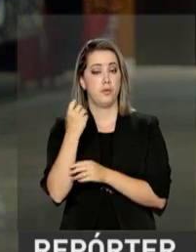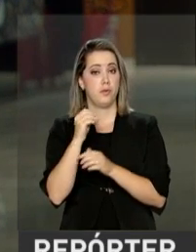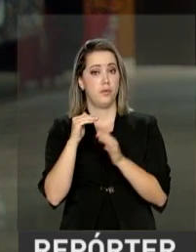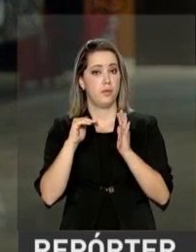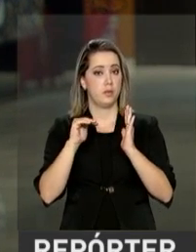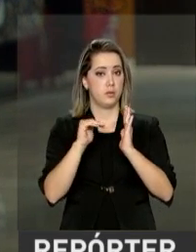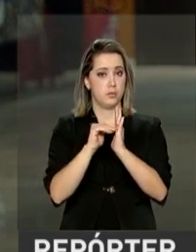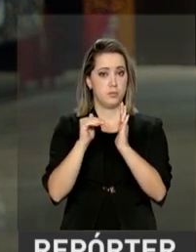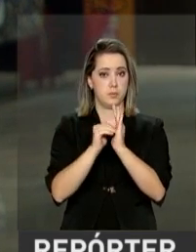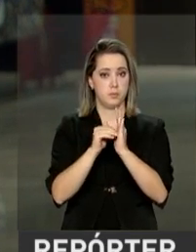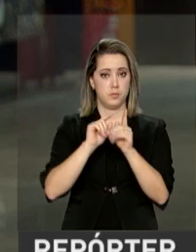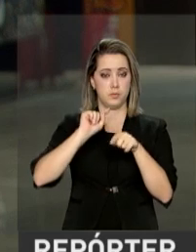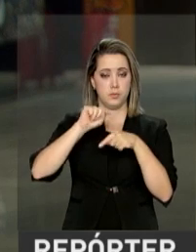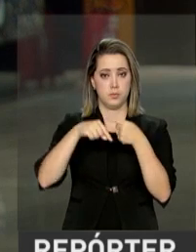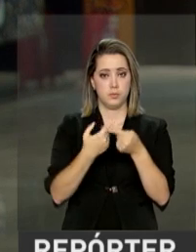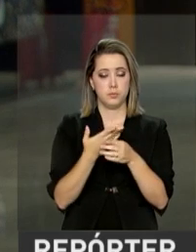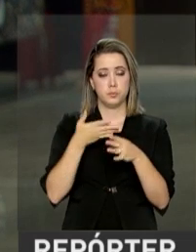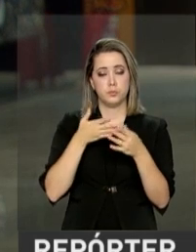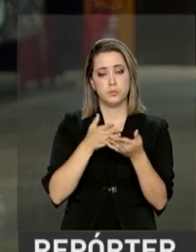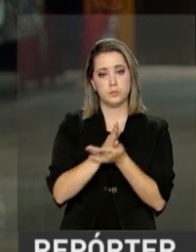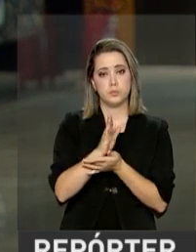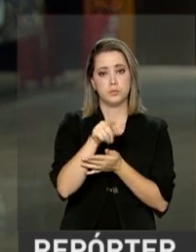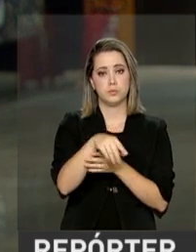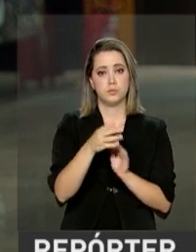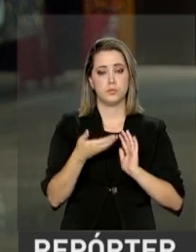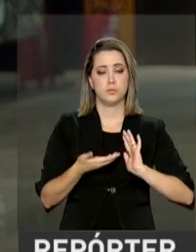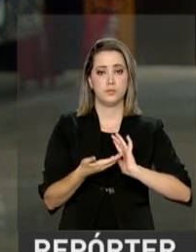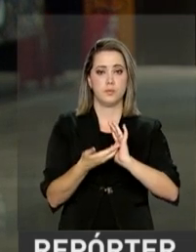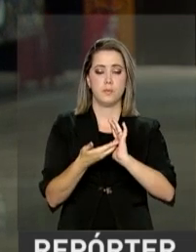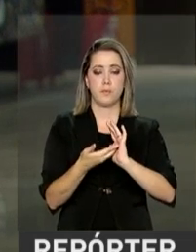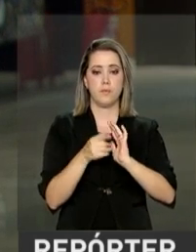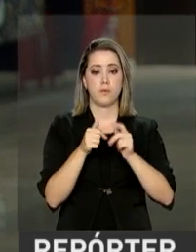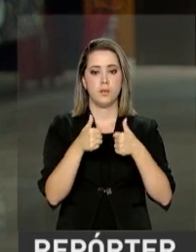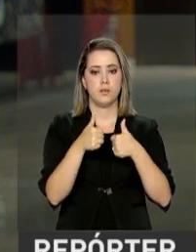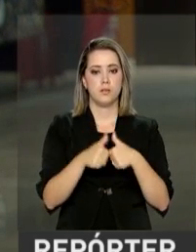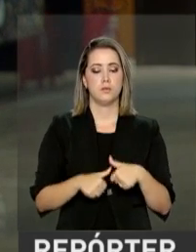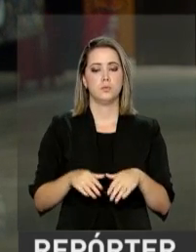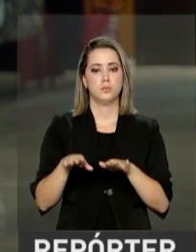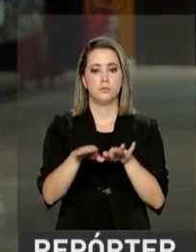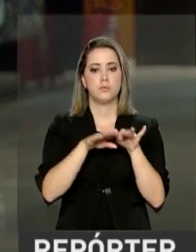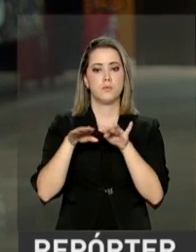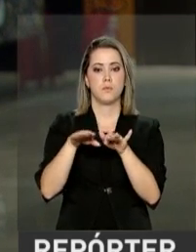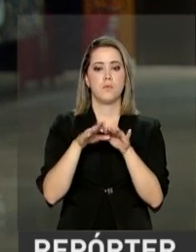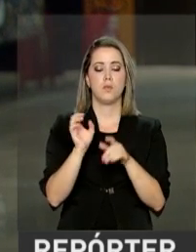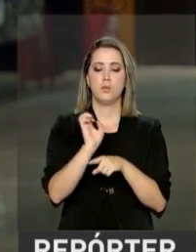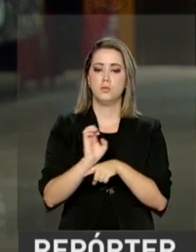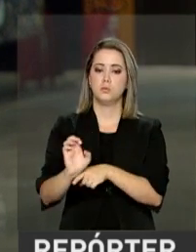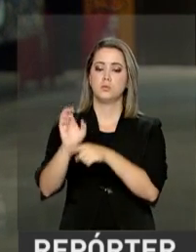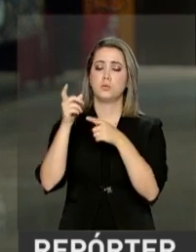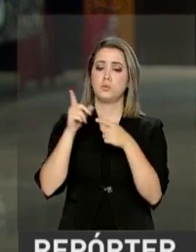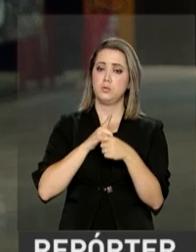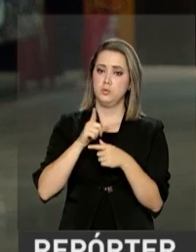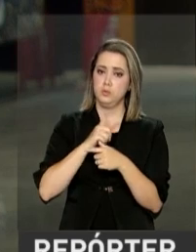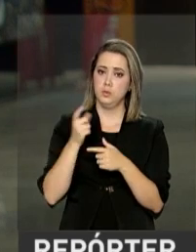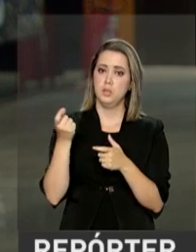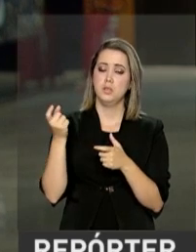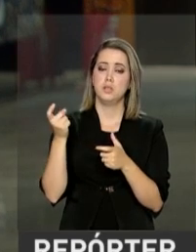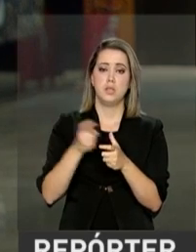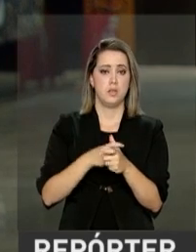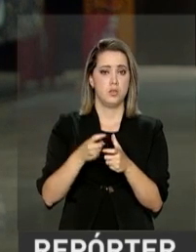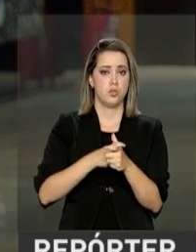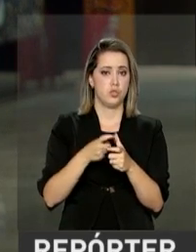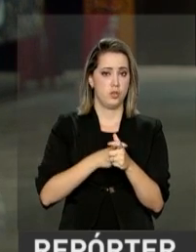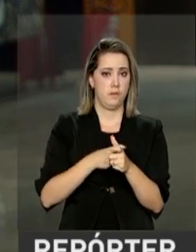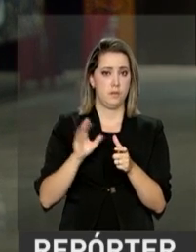quarta-feira depois de passar na Câmara dos Deputados ele estabelece aí que os estados que TM obrigações de pagamentos